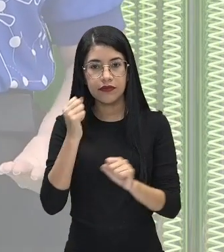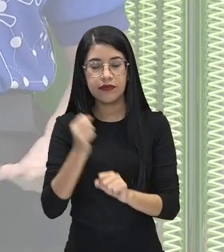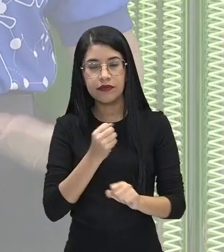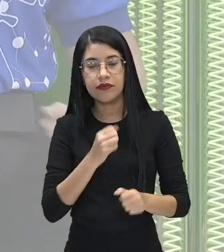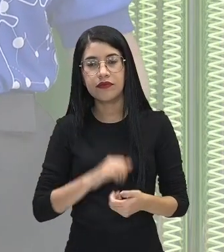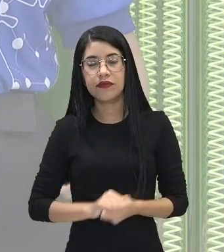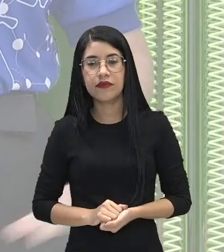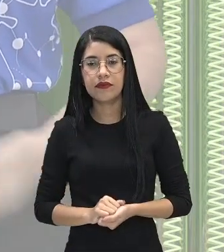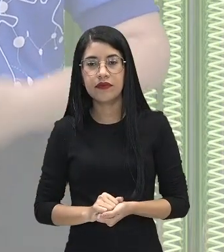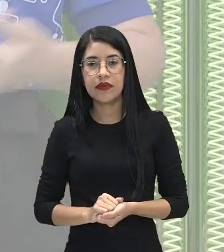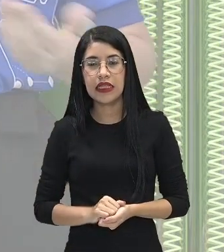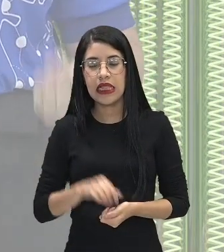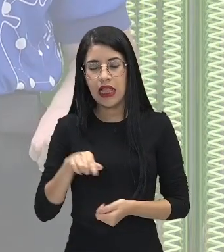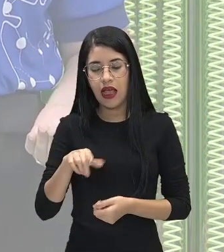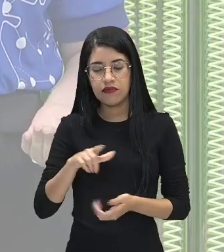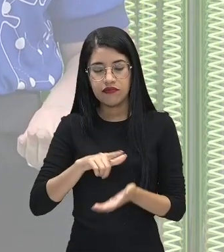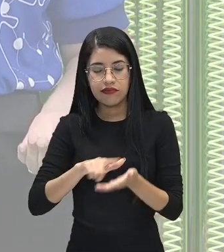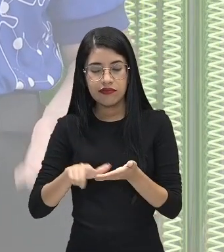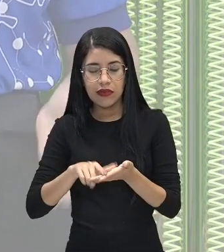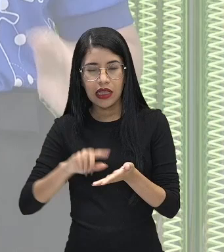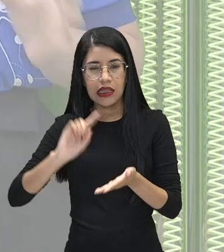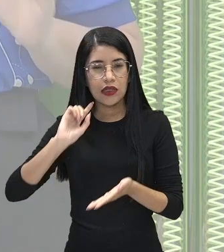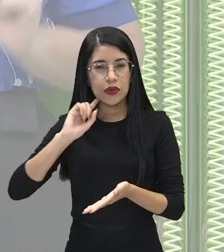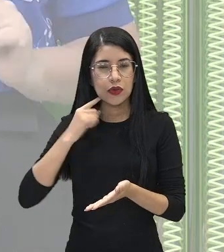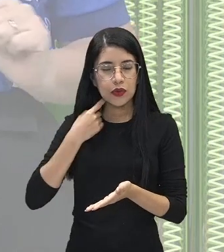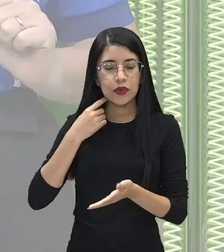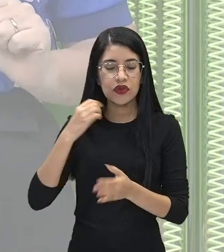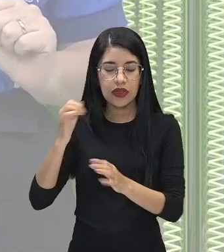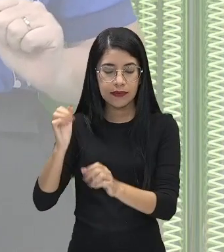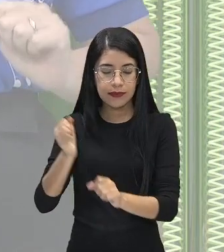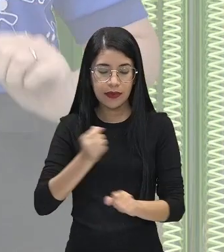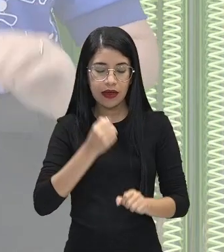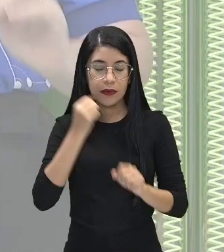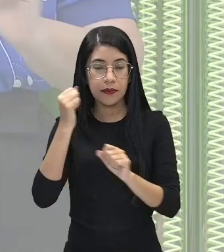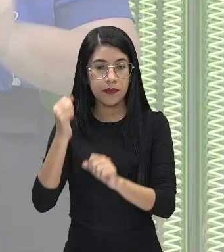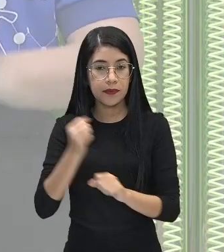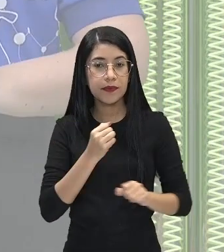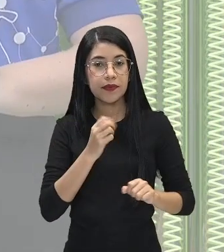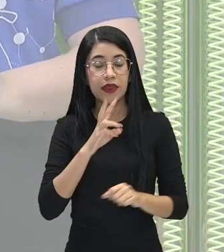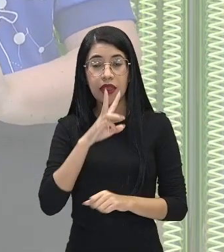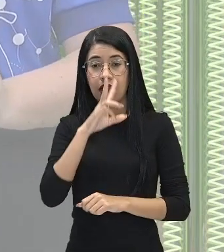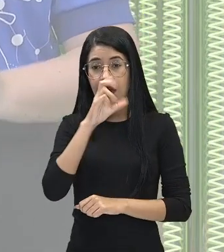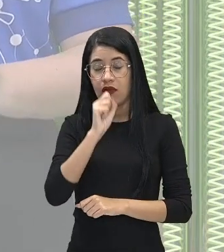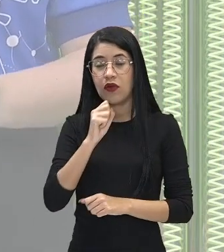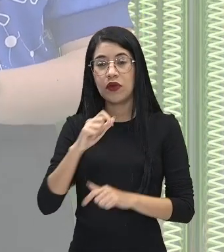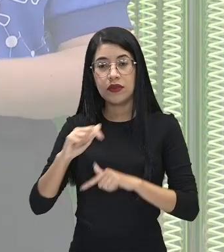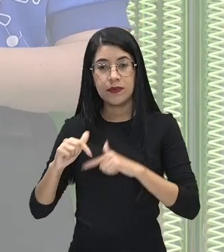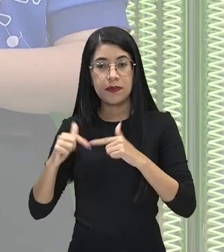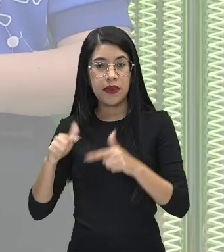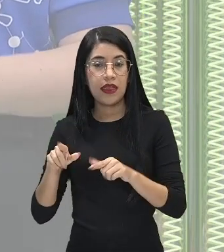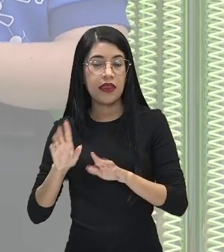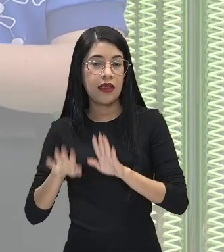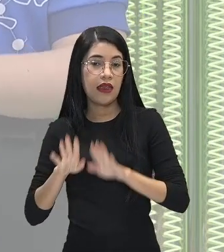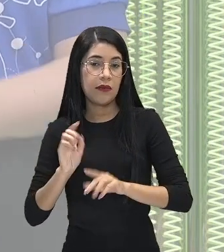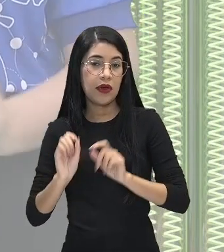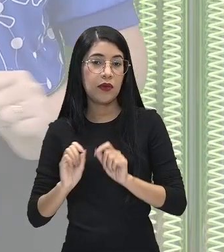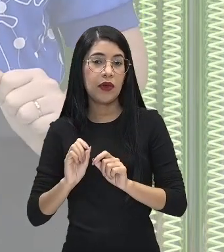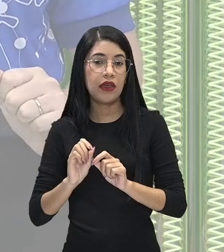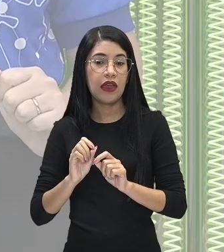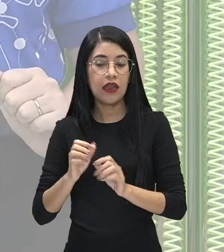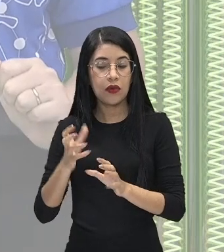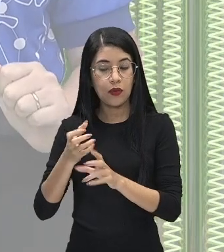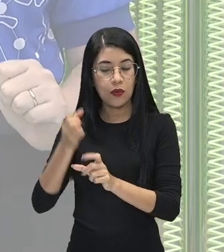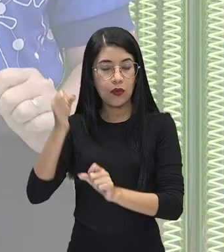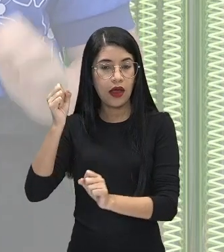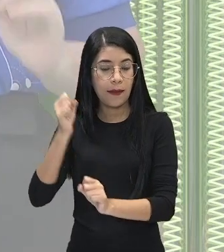inferior, onde está a sujeira, né? Você vai passar a vassoura e a força que você vai exercer depende ali da força que você vai aplicar no cabo